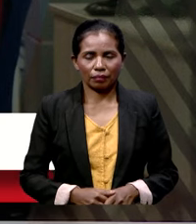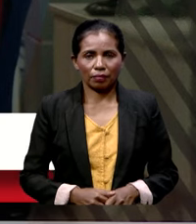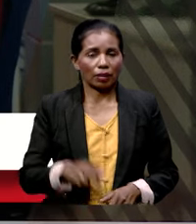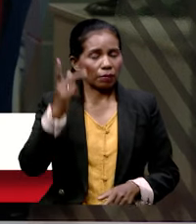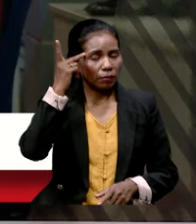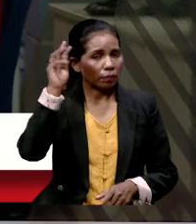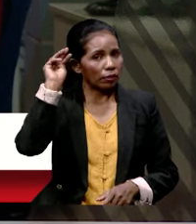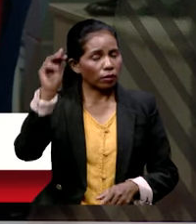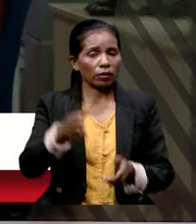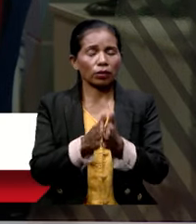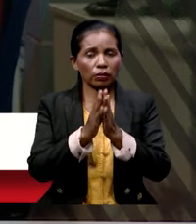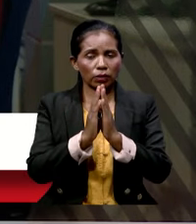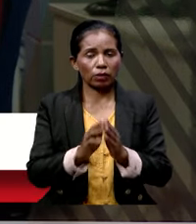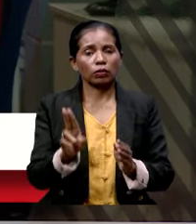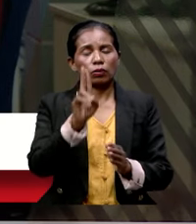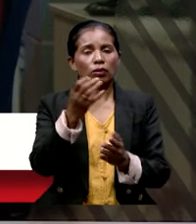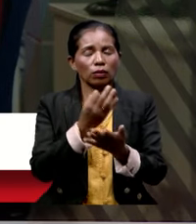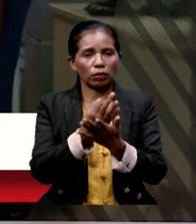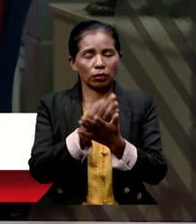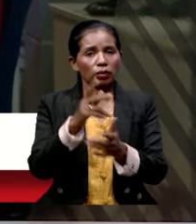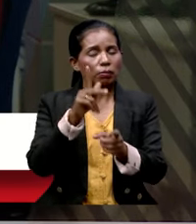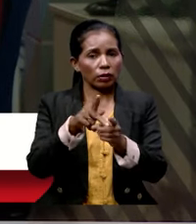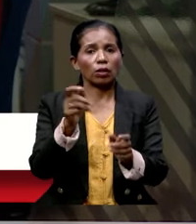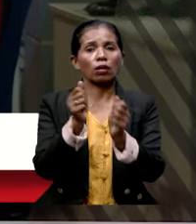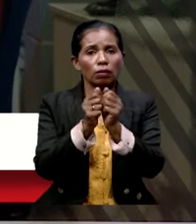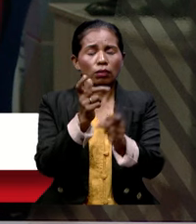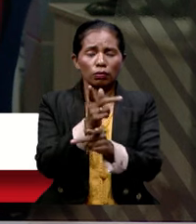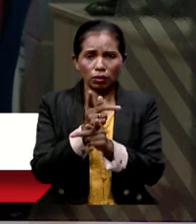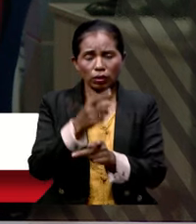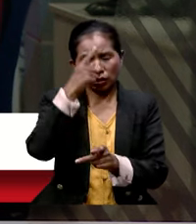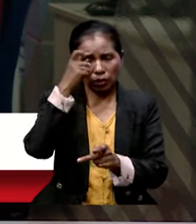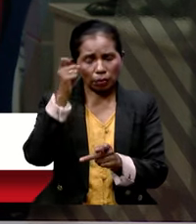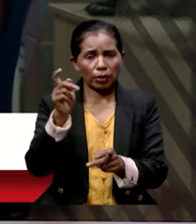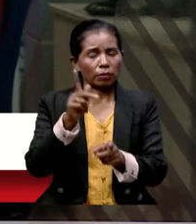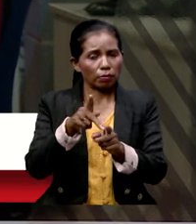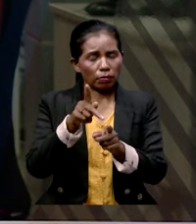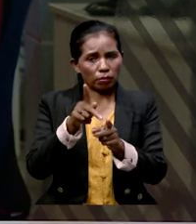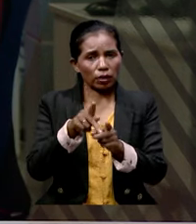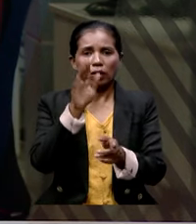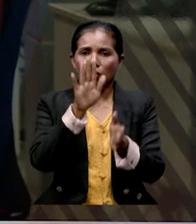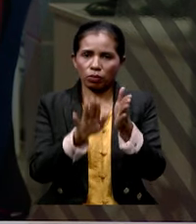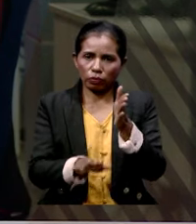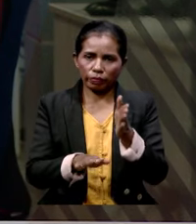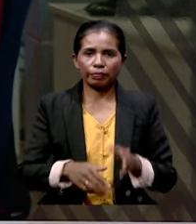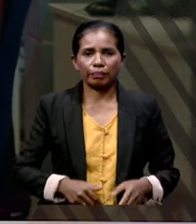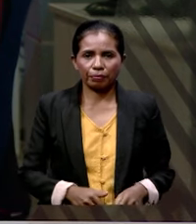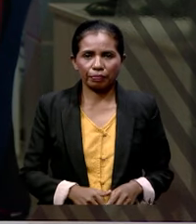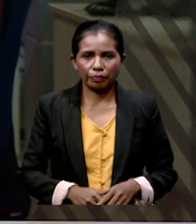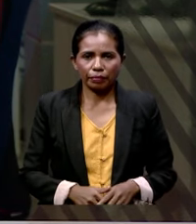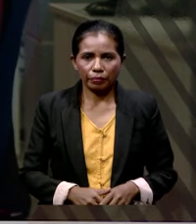Primeiro Ministro Russo atugasta o São Fundo Minerai ao cuidado, também receita Russo exploração mina a todo.